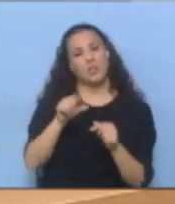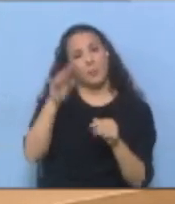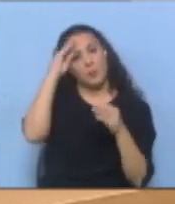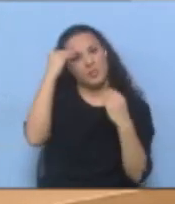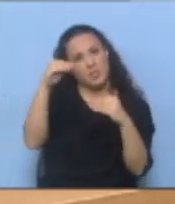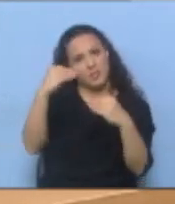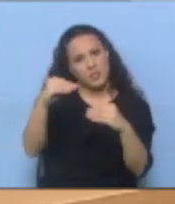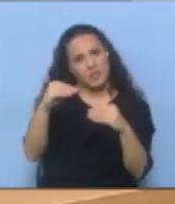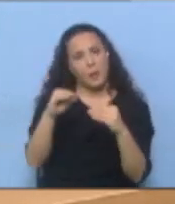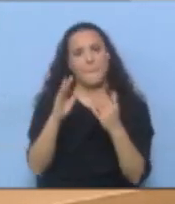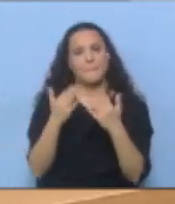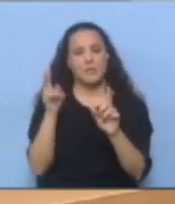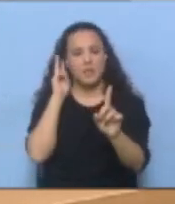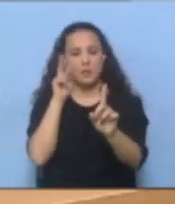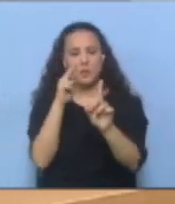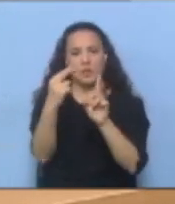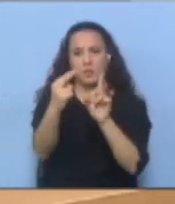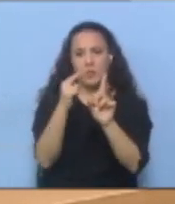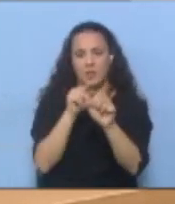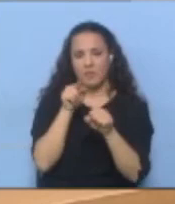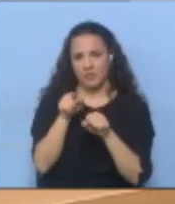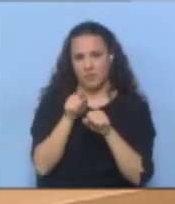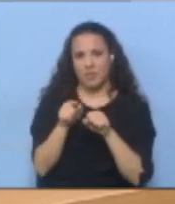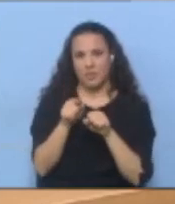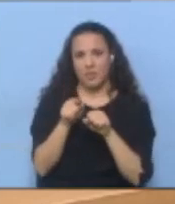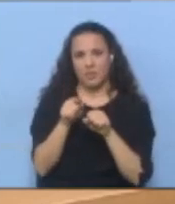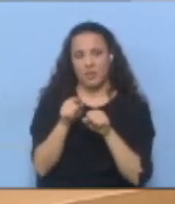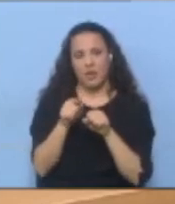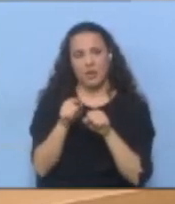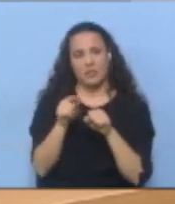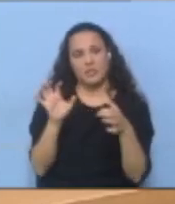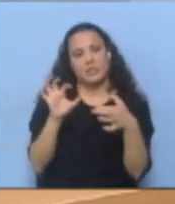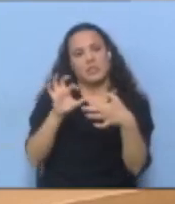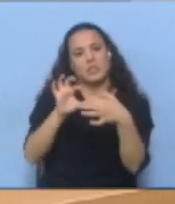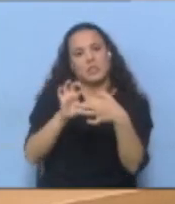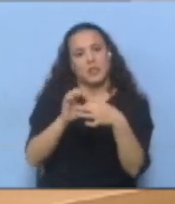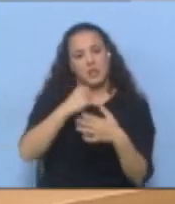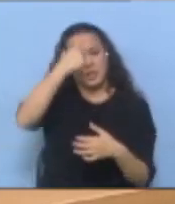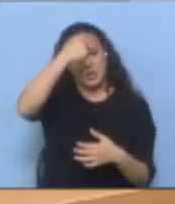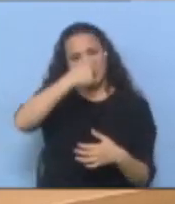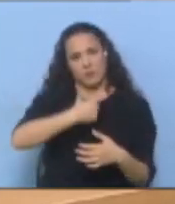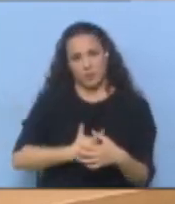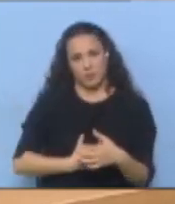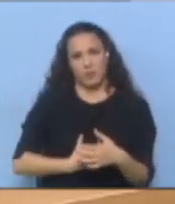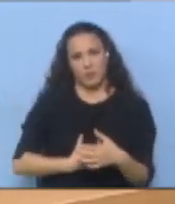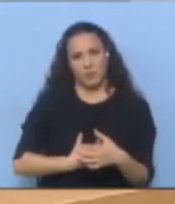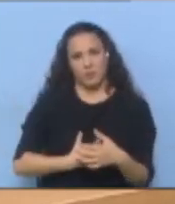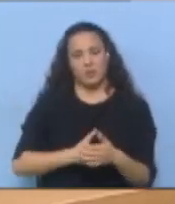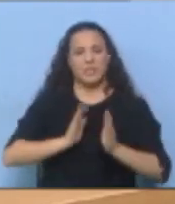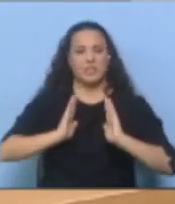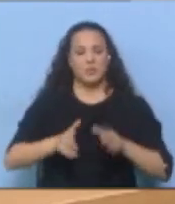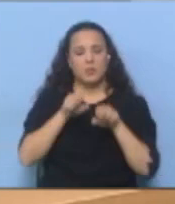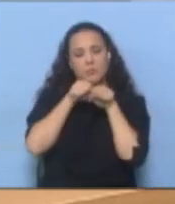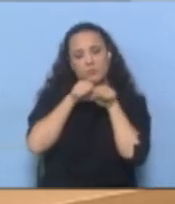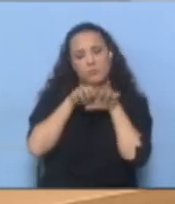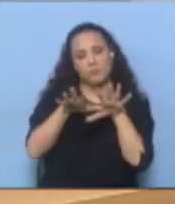agon realmente é uma dimensão que está muito vincada ao ser humano, e nós temos que passar um pouco esta mensagem, e ele caracteriza